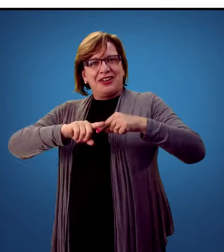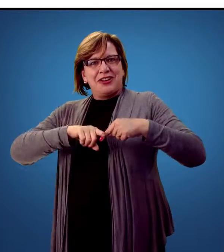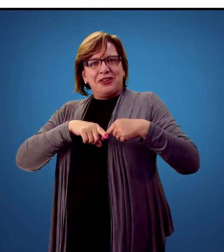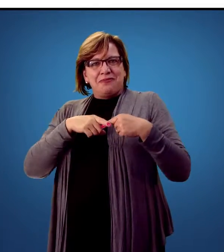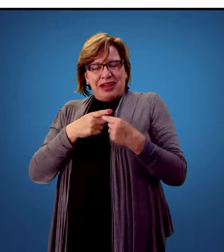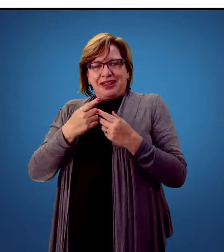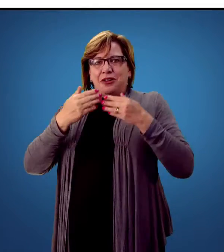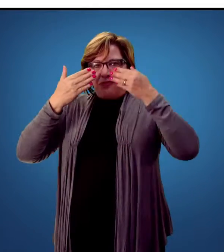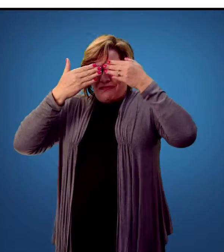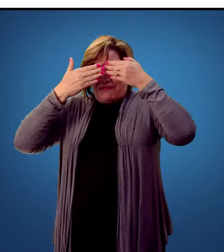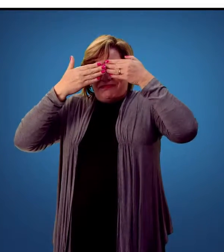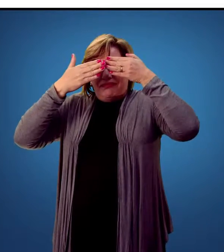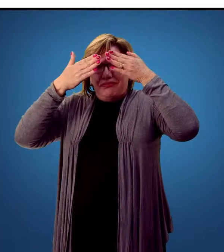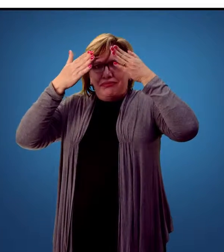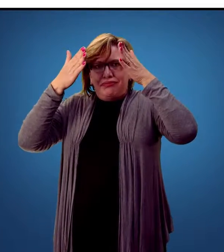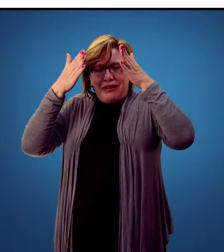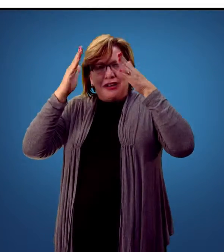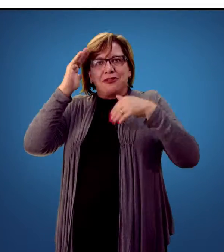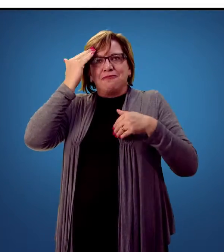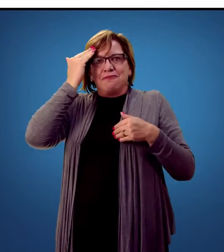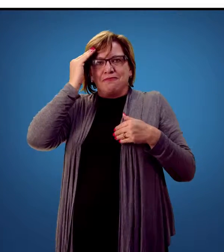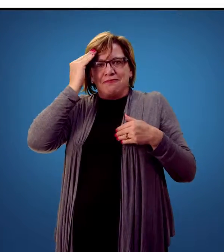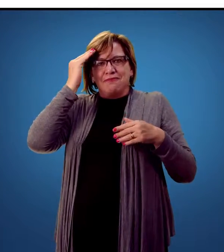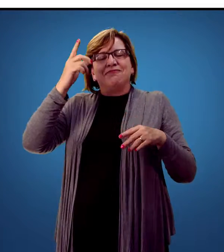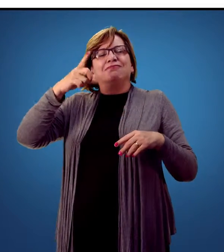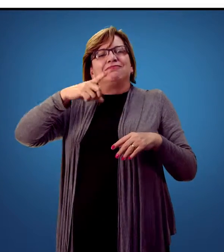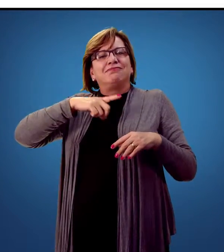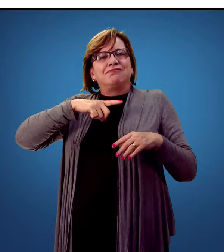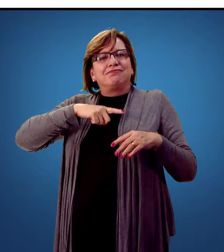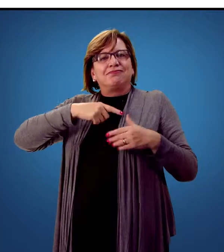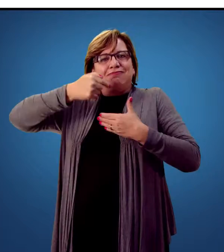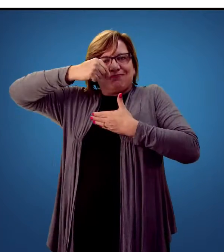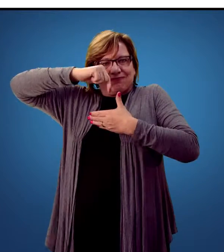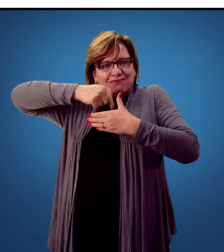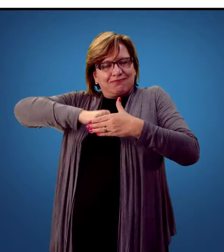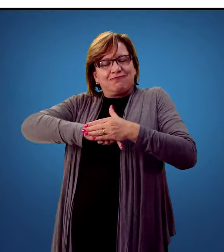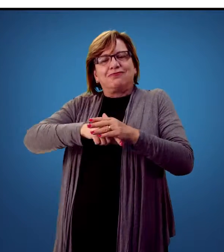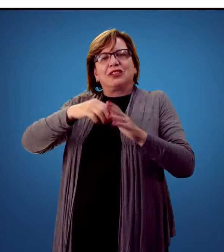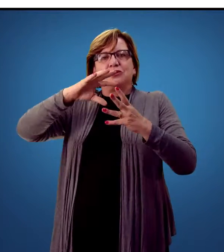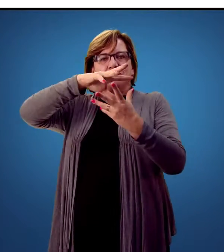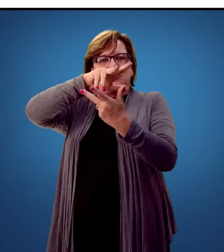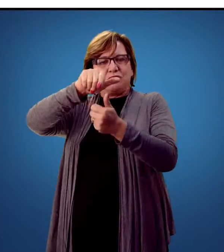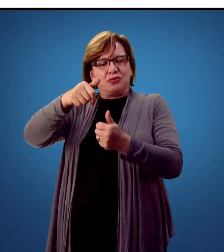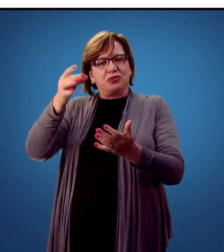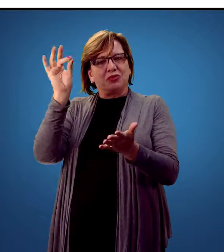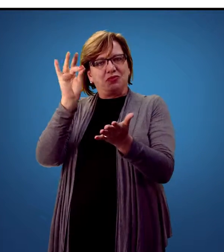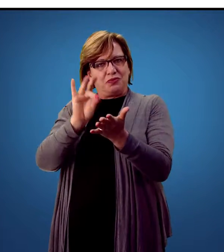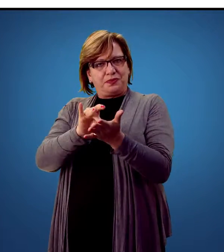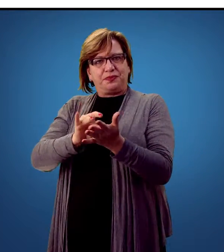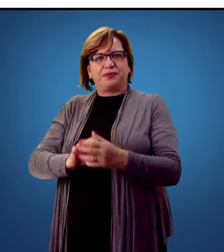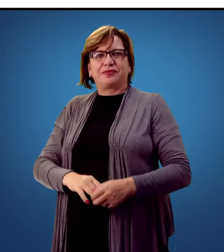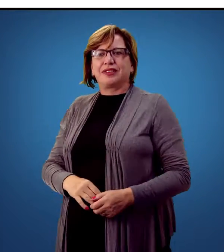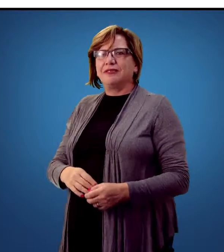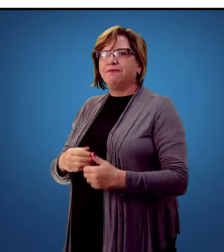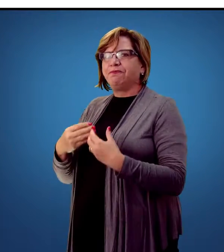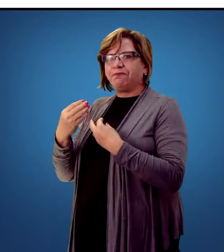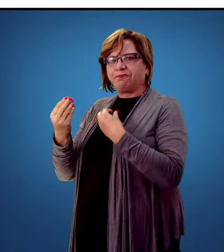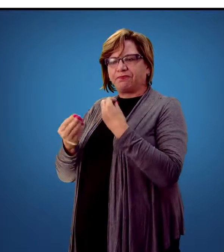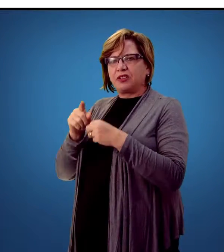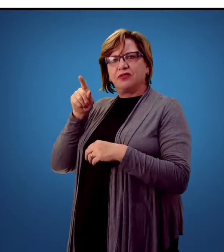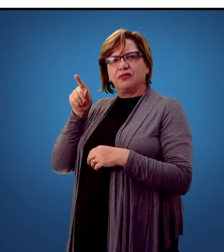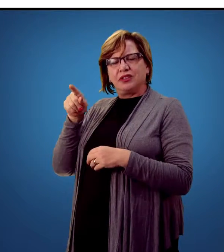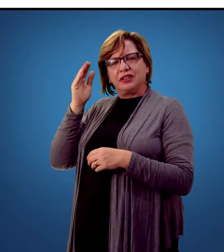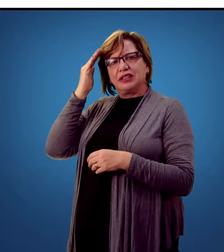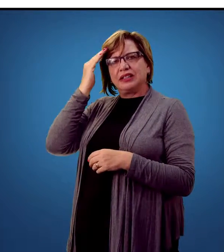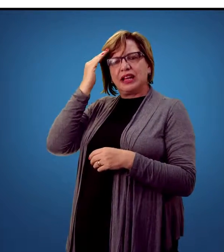forma a largar minha compreensão sobre essas complexidades da nossa realidade muito bem e como você sabe